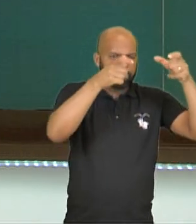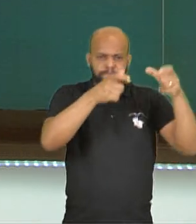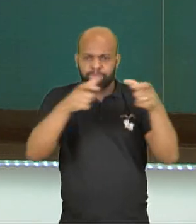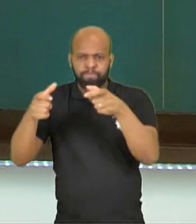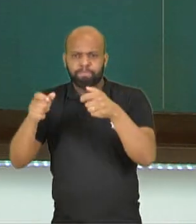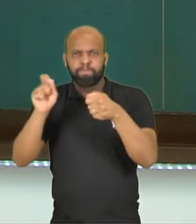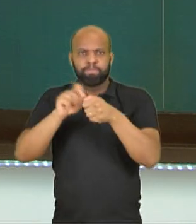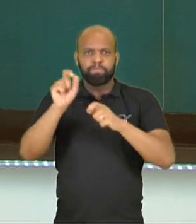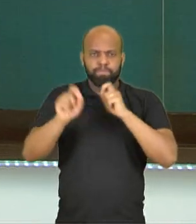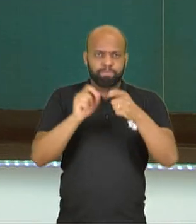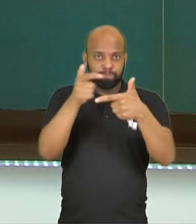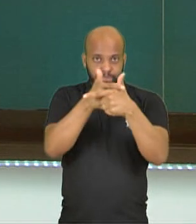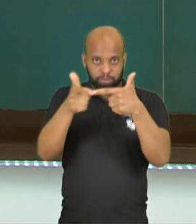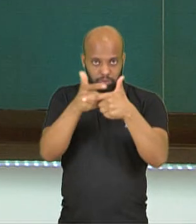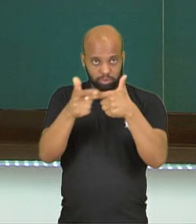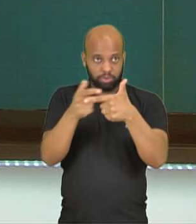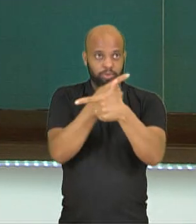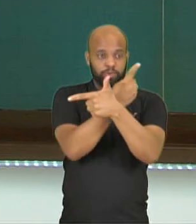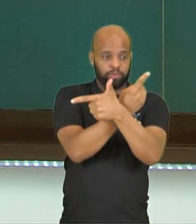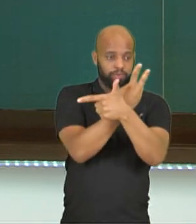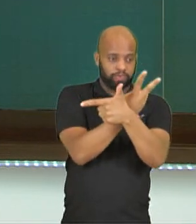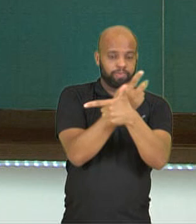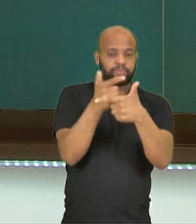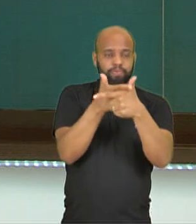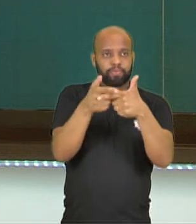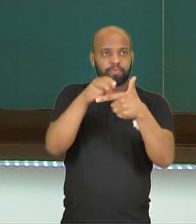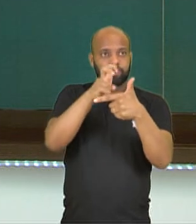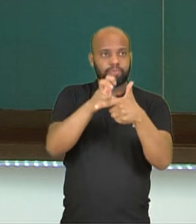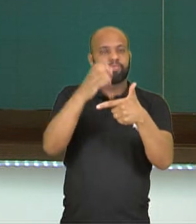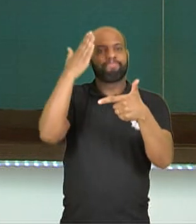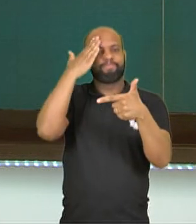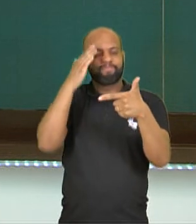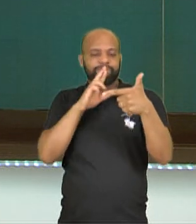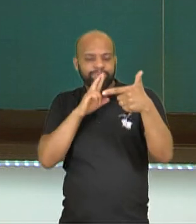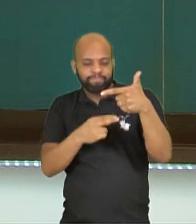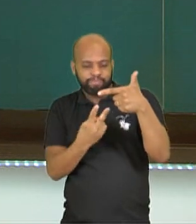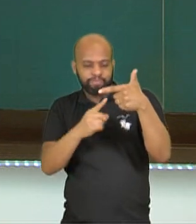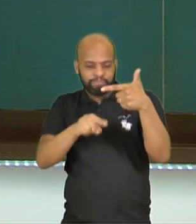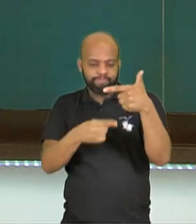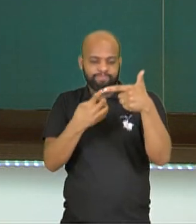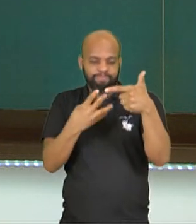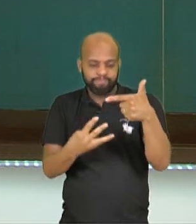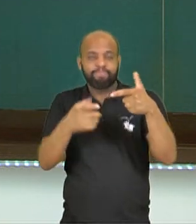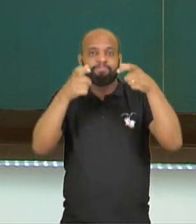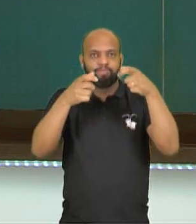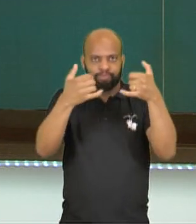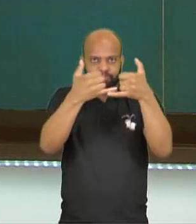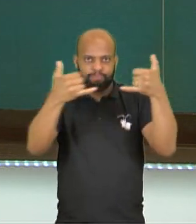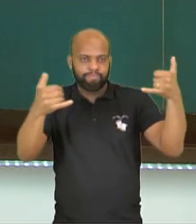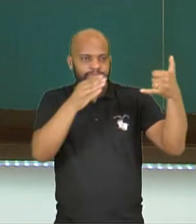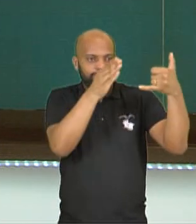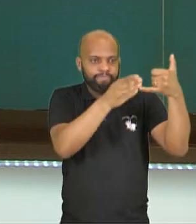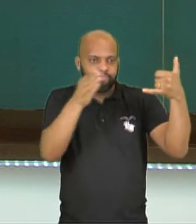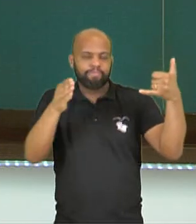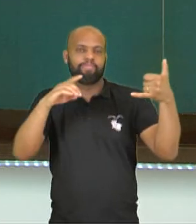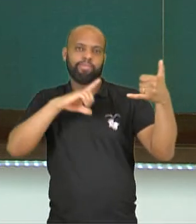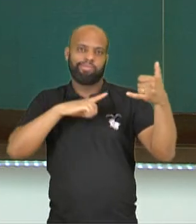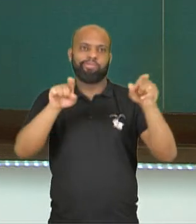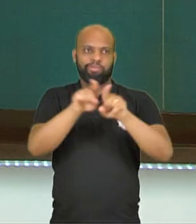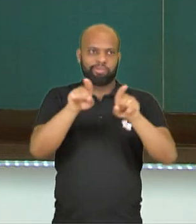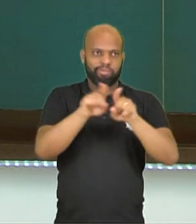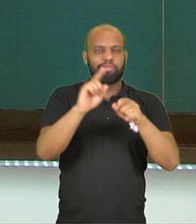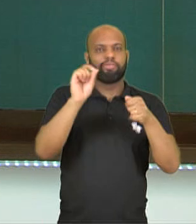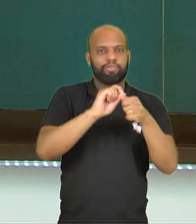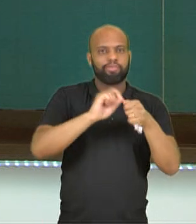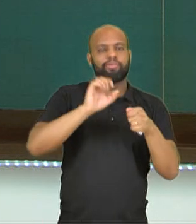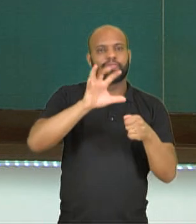preciso efetuar a divisão, aí eu sei exatamente onde que ela está situada, onde que ela se apresenta ali